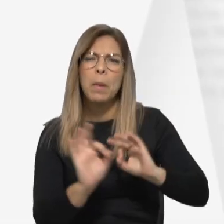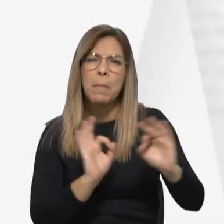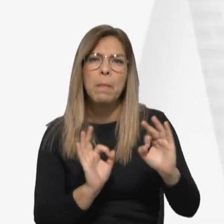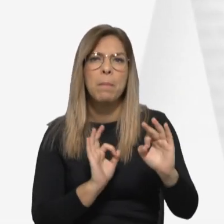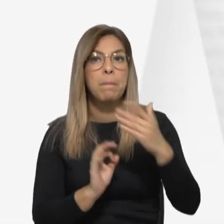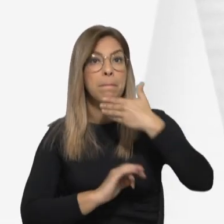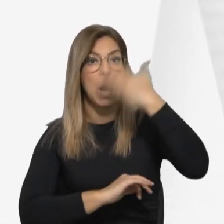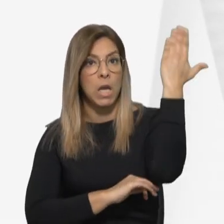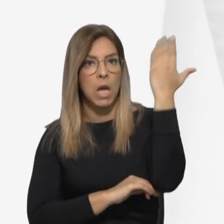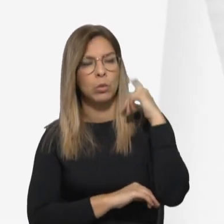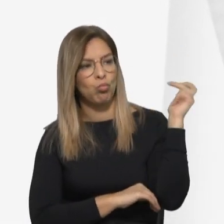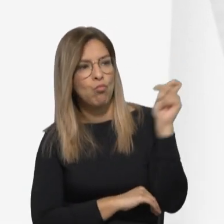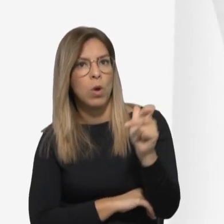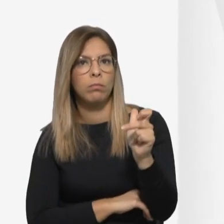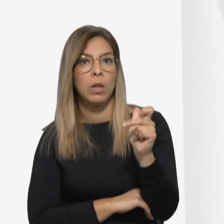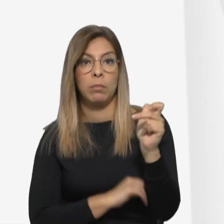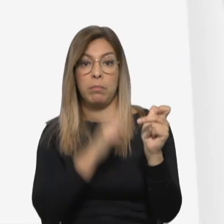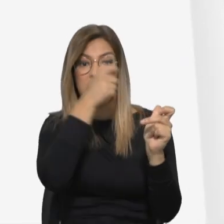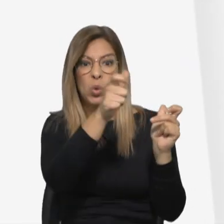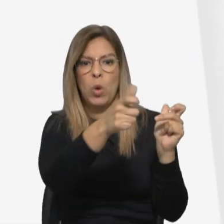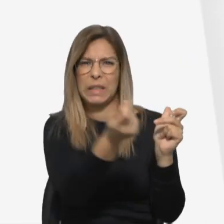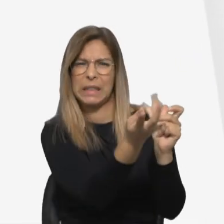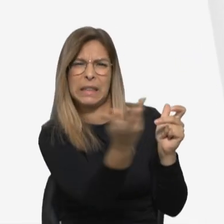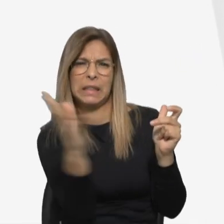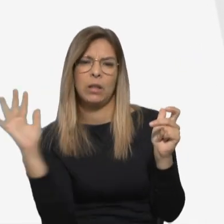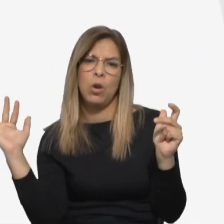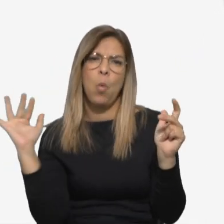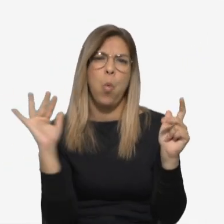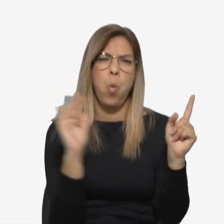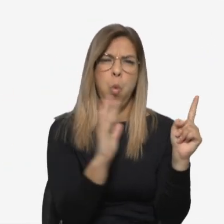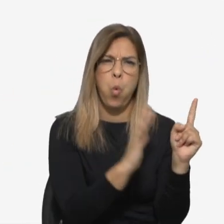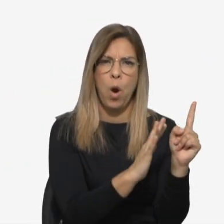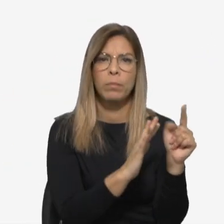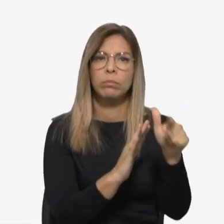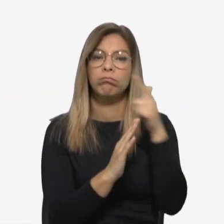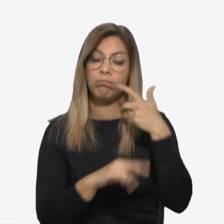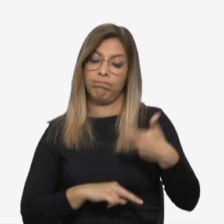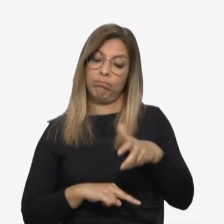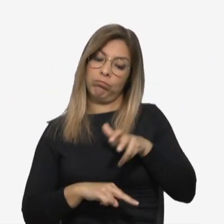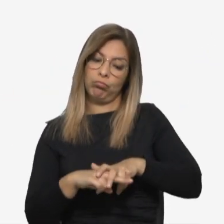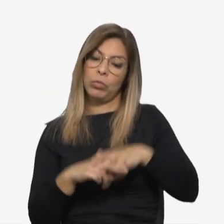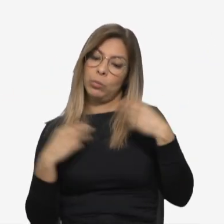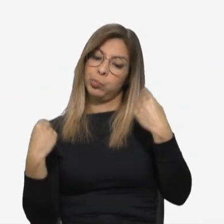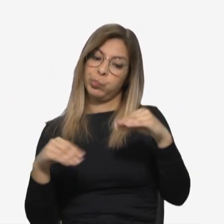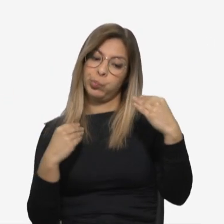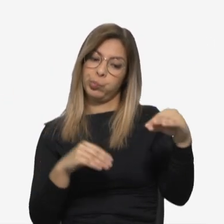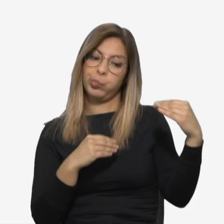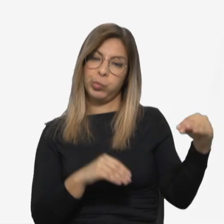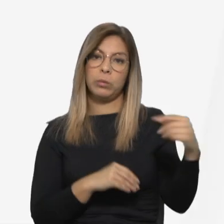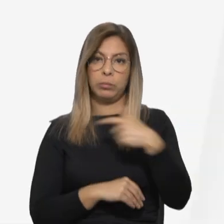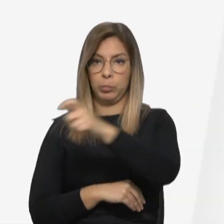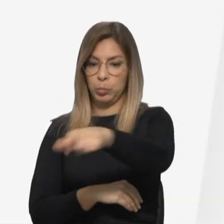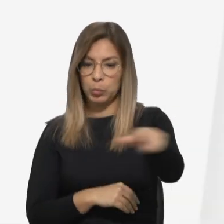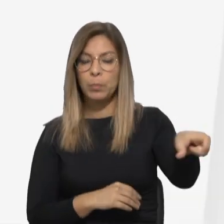se aproximou dele. Então, sentou-se e começou a ensinar. Os escribas e os